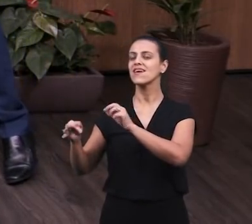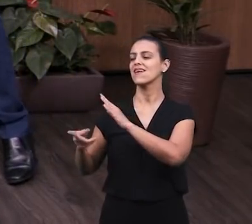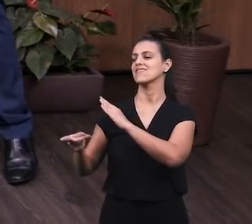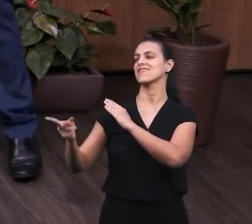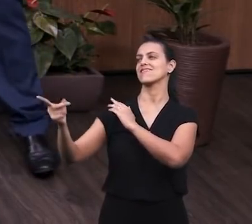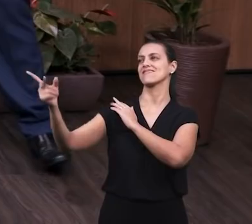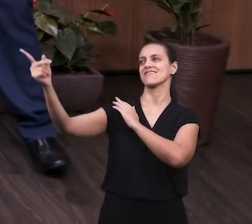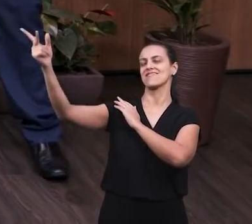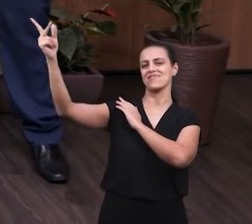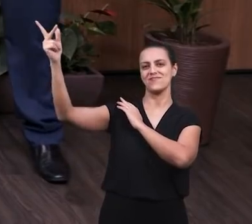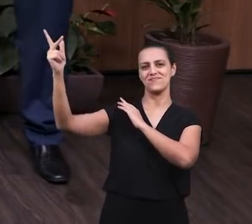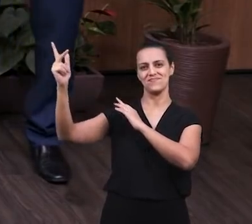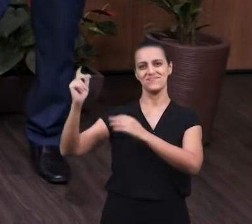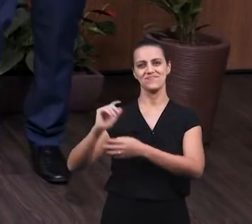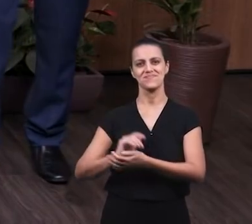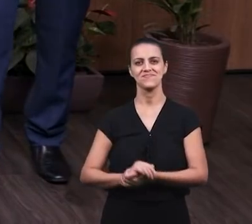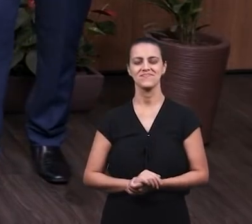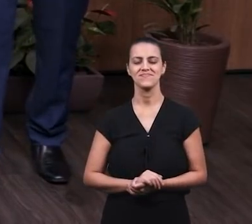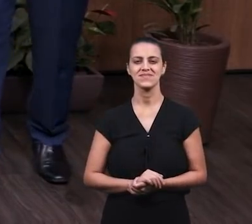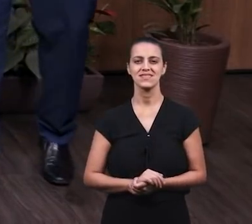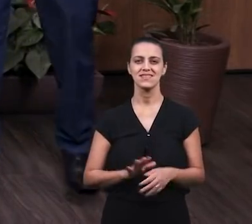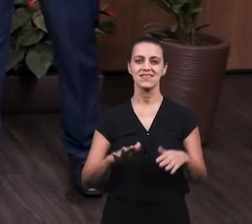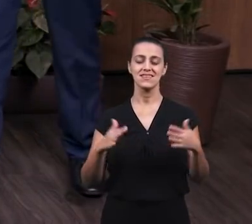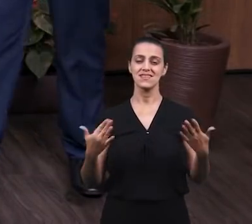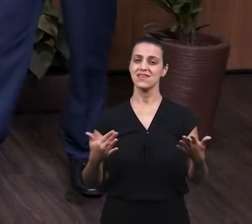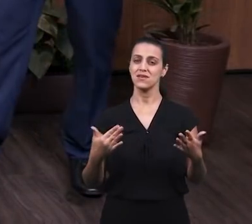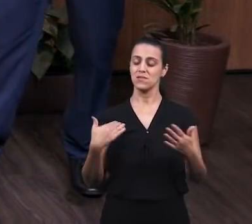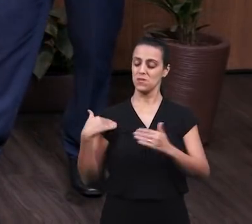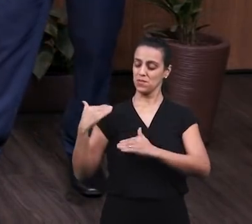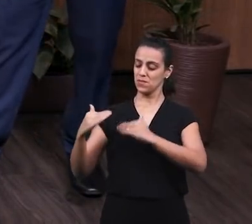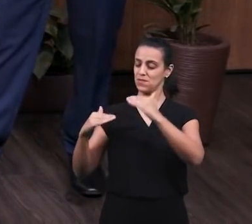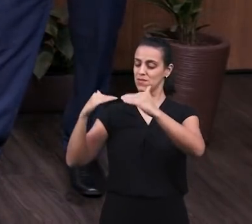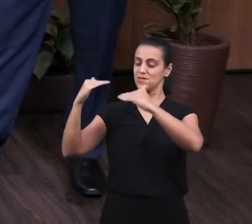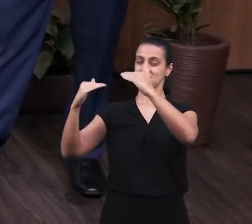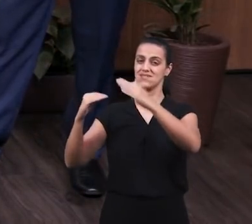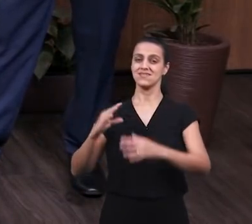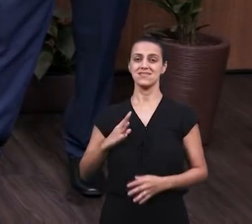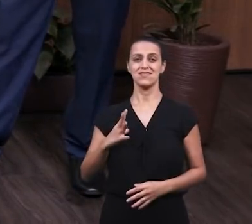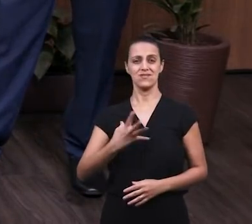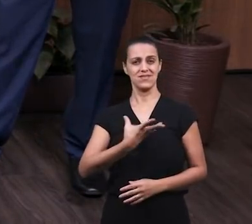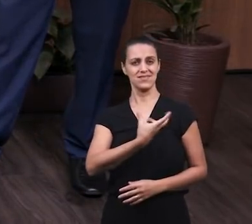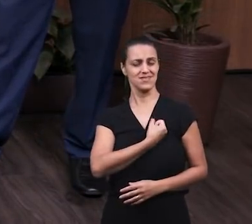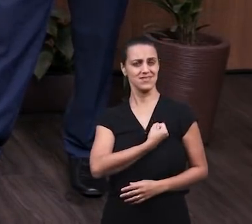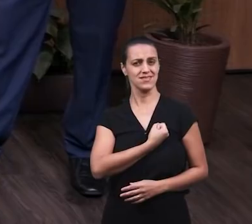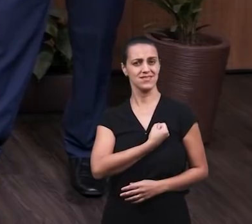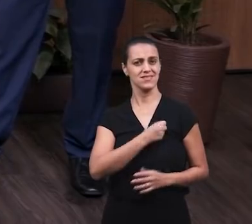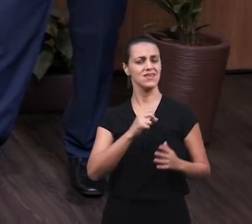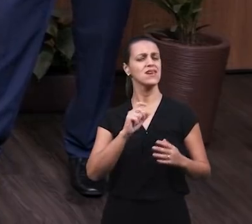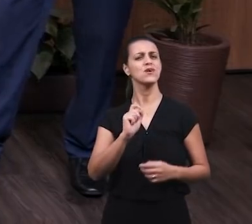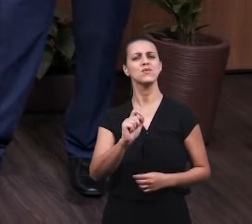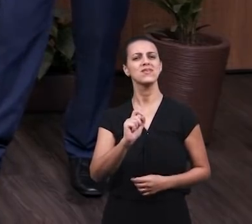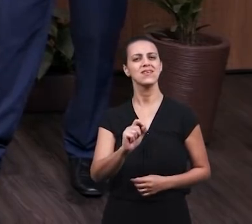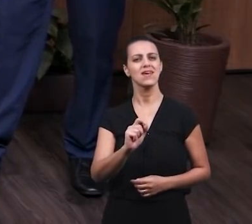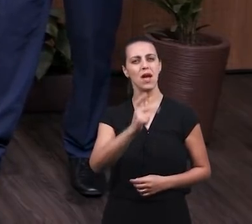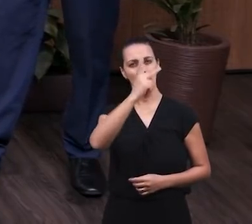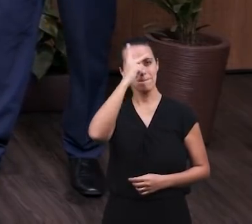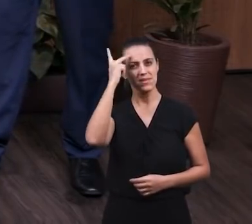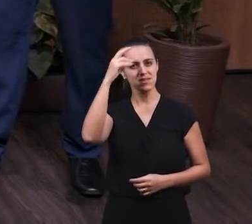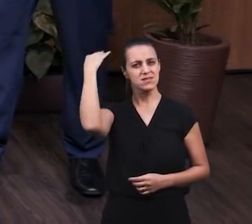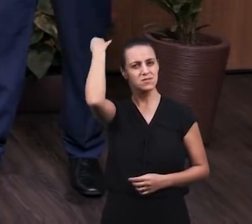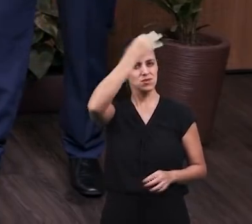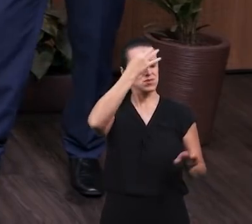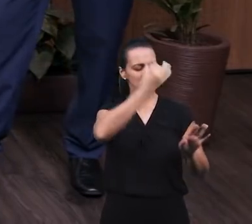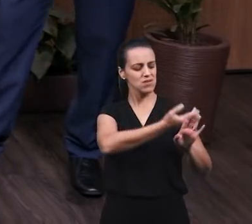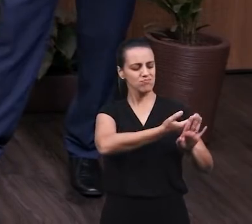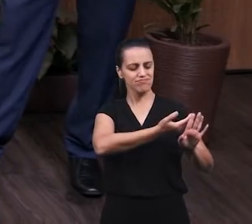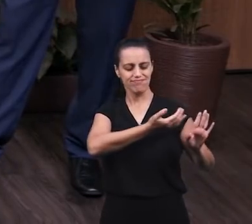Eternidade. A eternidade. O processo de salvação, portanto, consiste na santificação